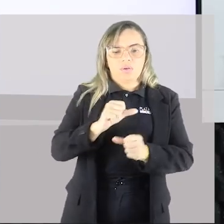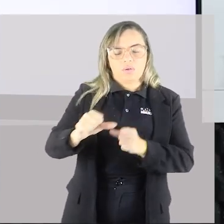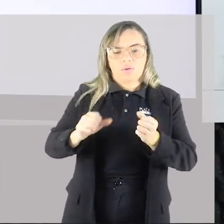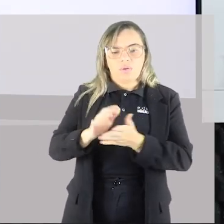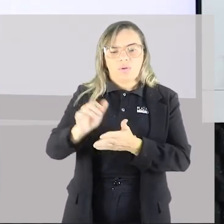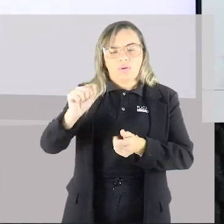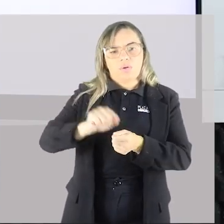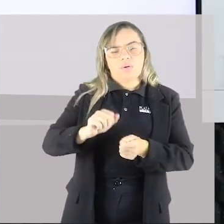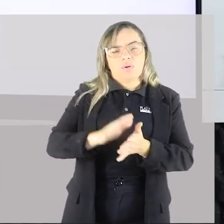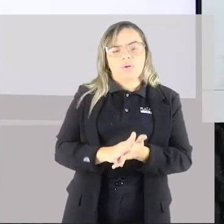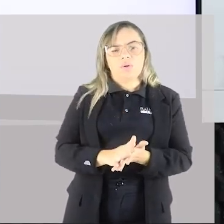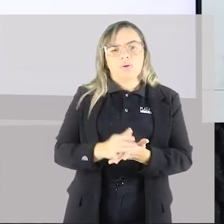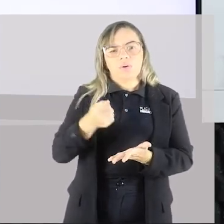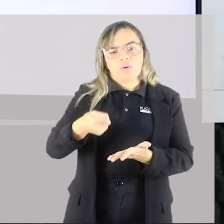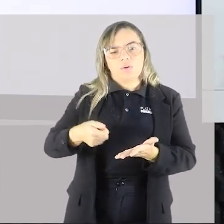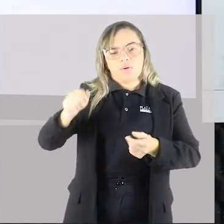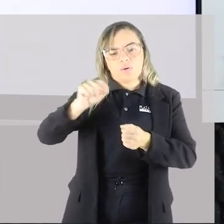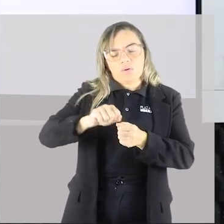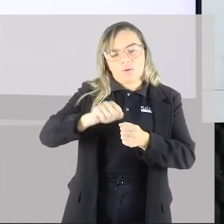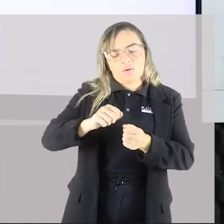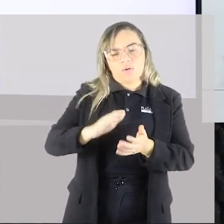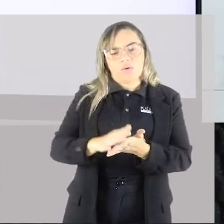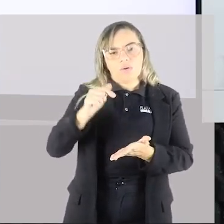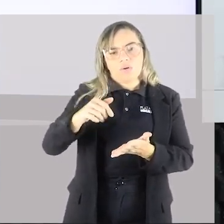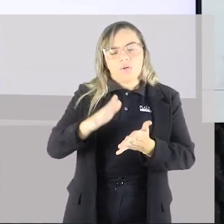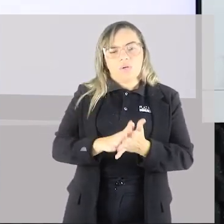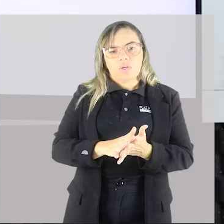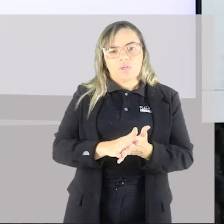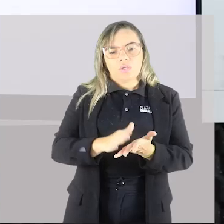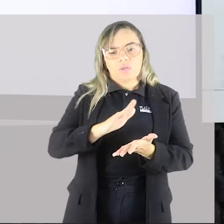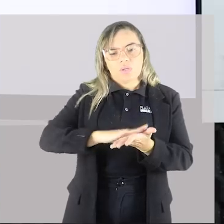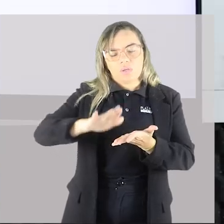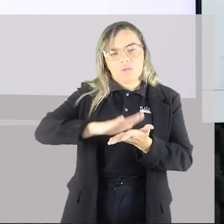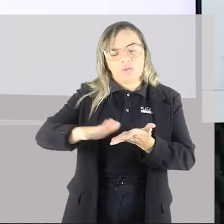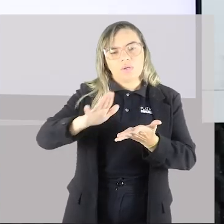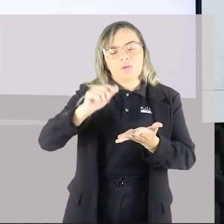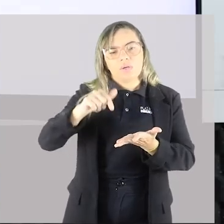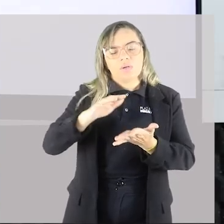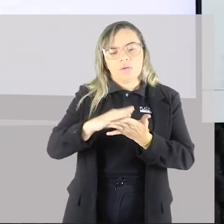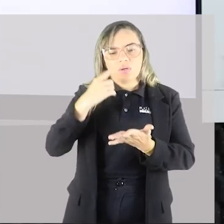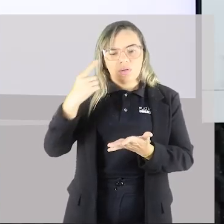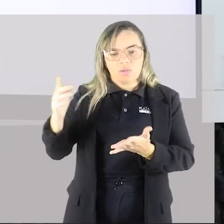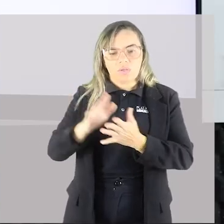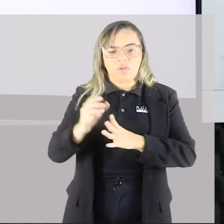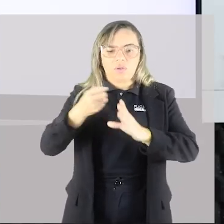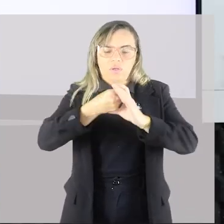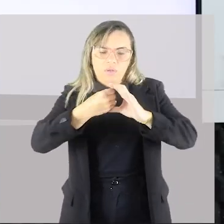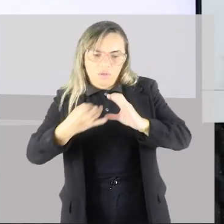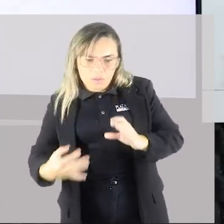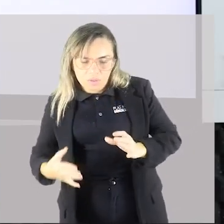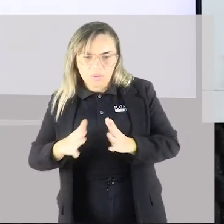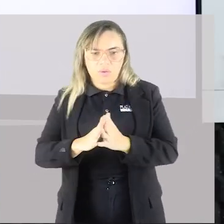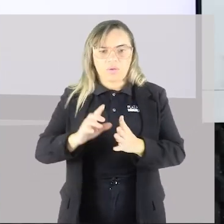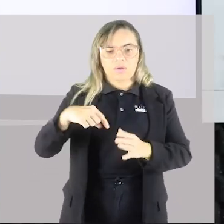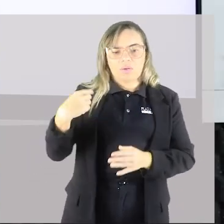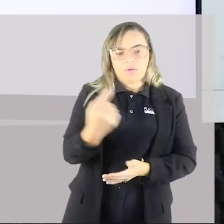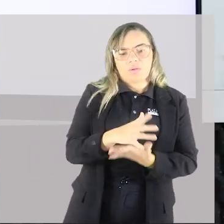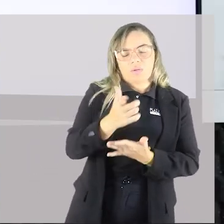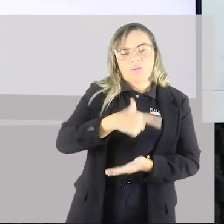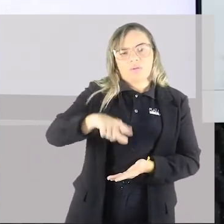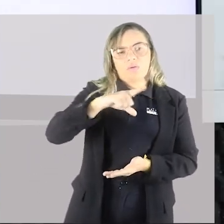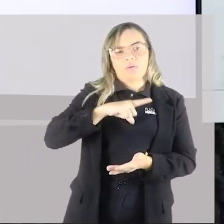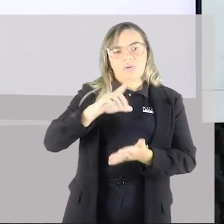produção, do processo de produzir. E é justamente neste elemento de produção que nós temos o